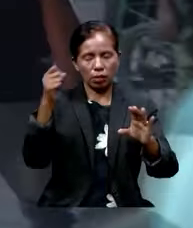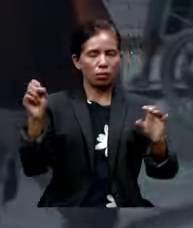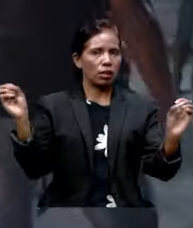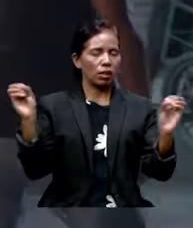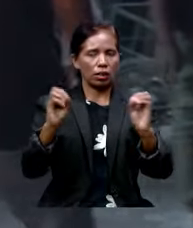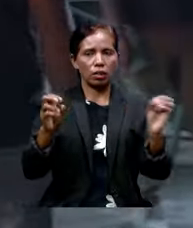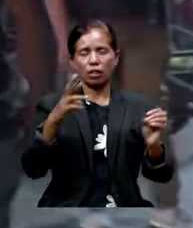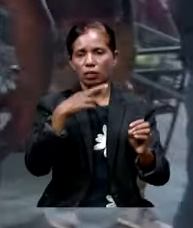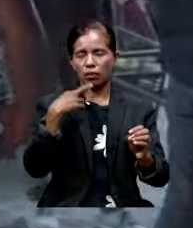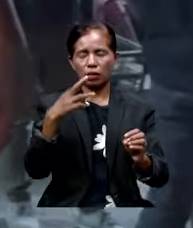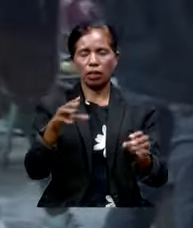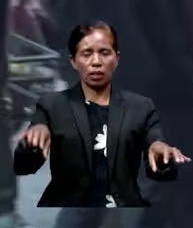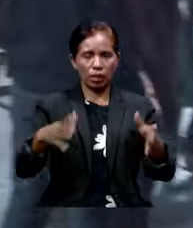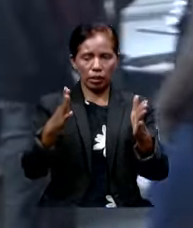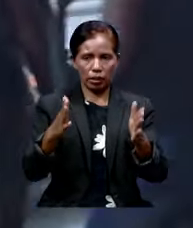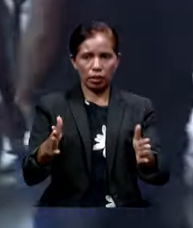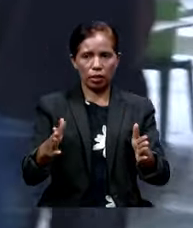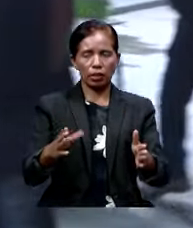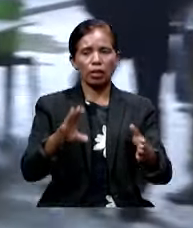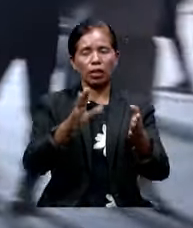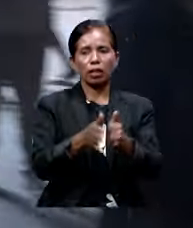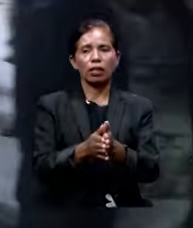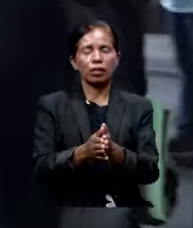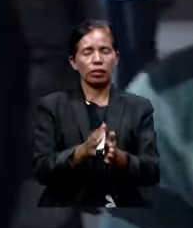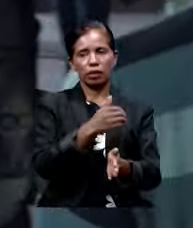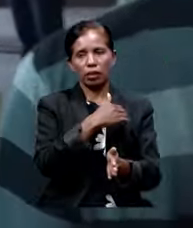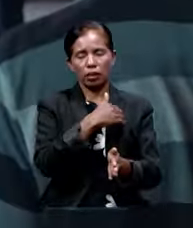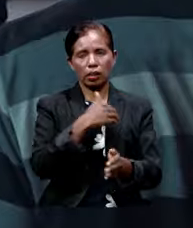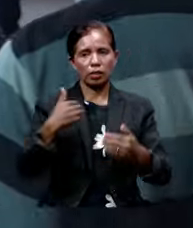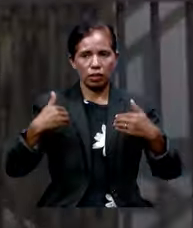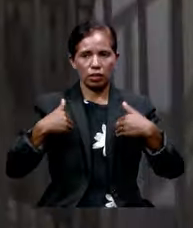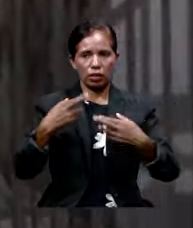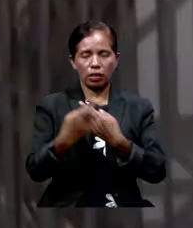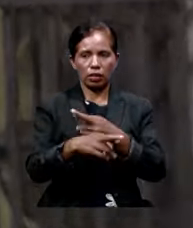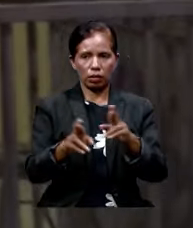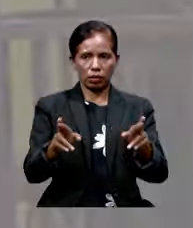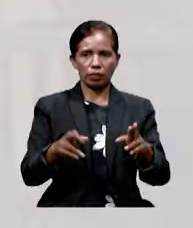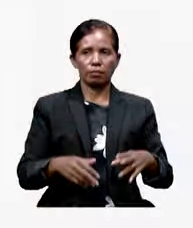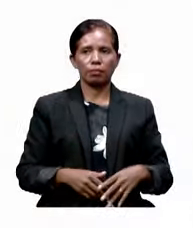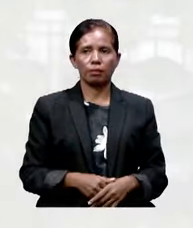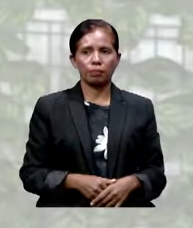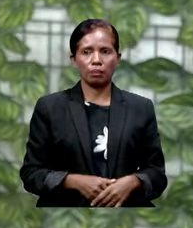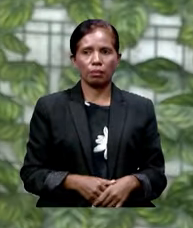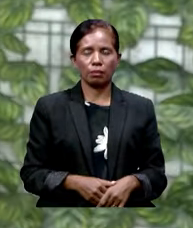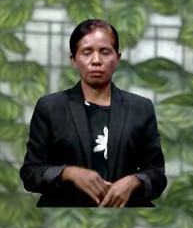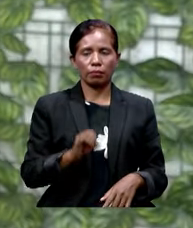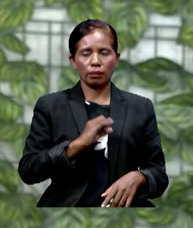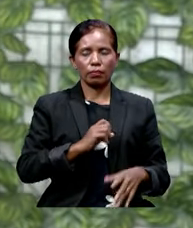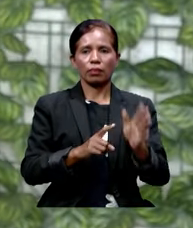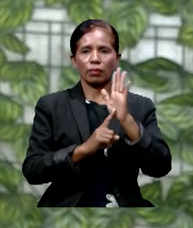no pedido nebe a toba e a Ministério Tutela se dá o resultado. Eu estou a tocar,